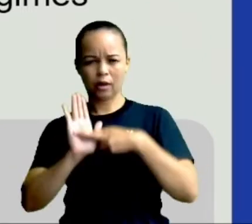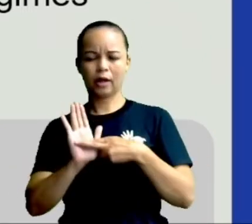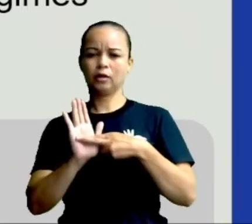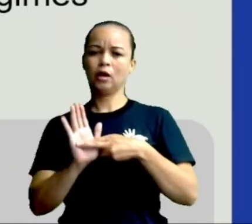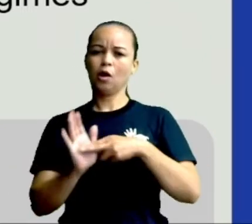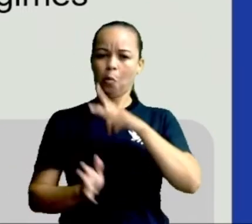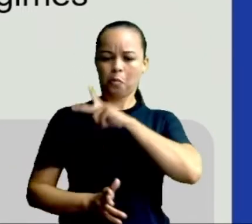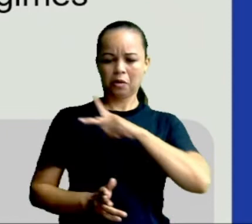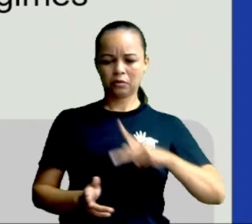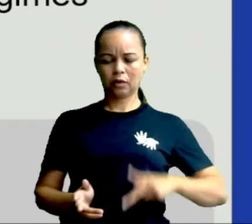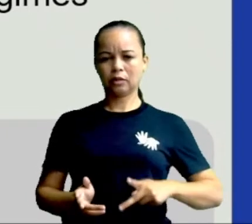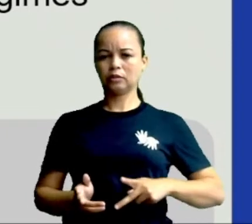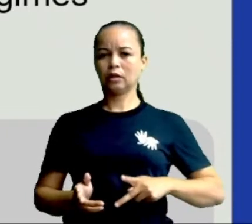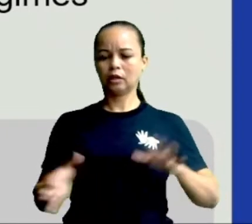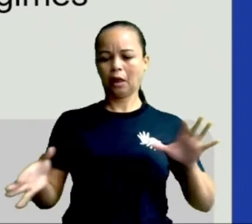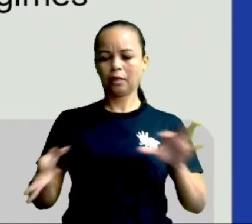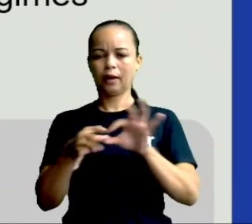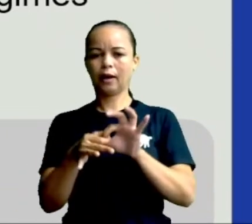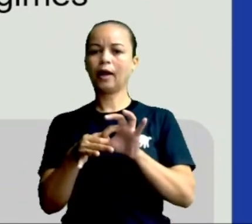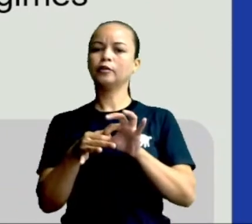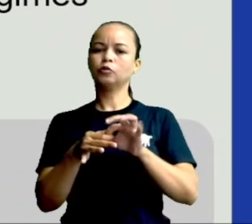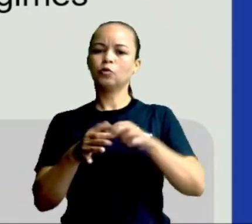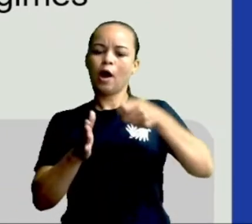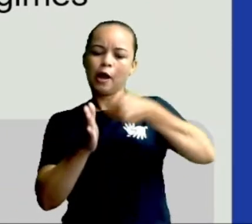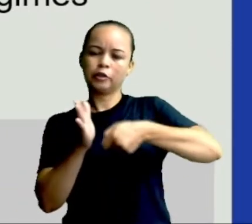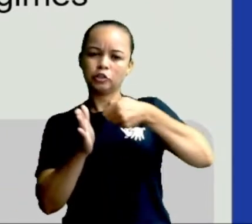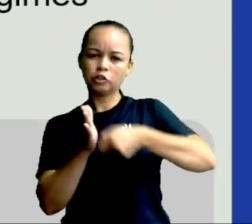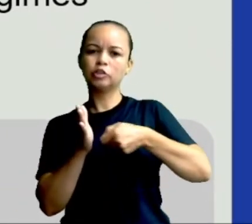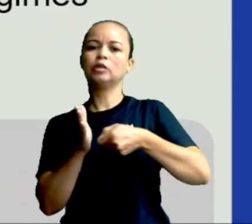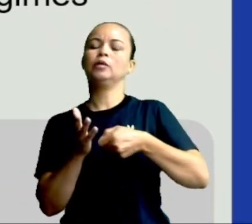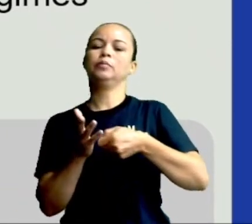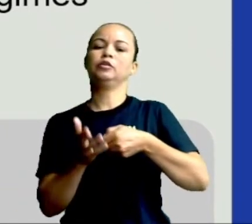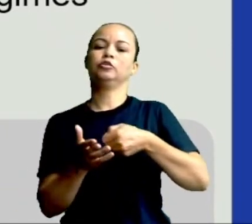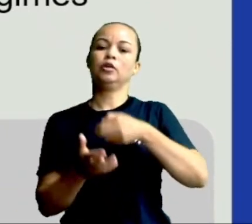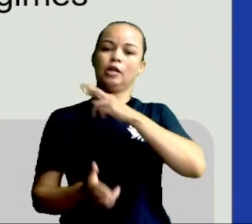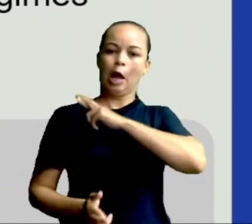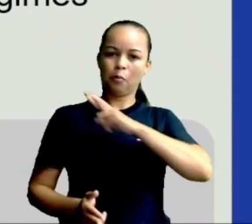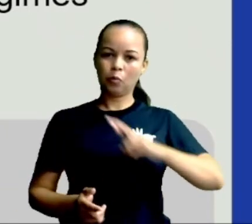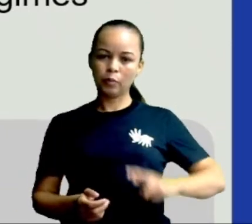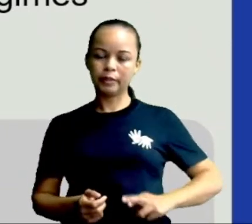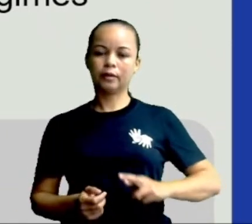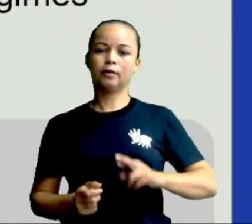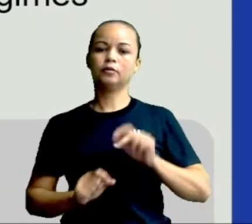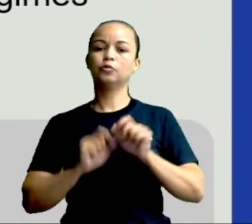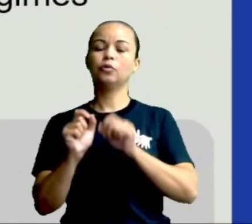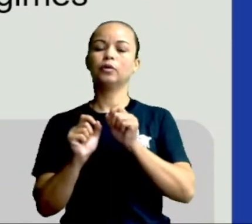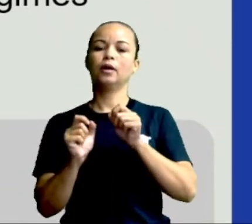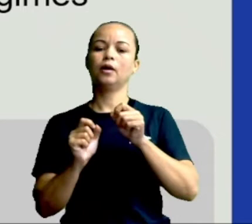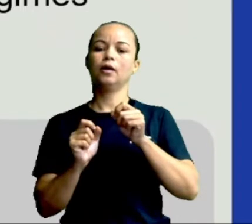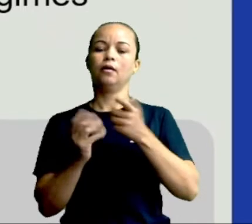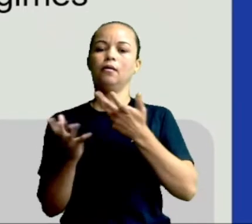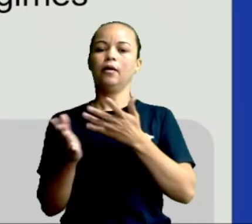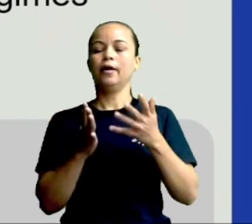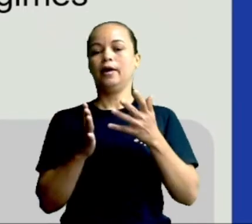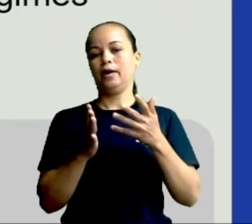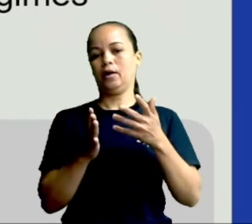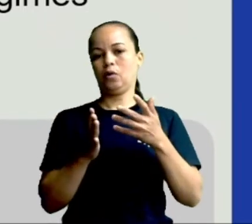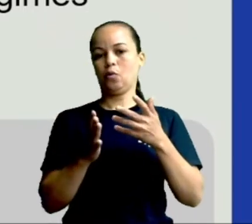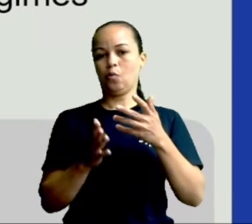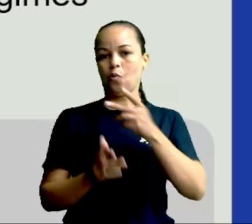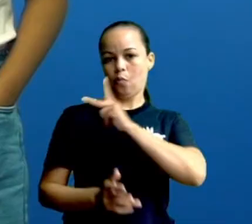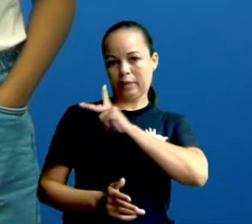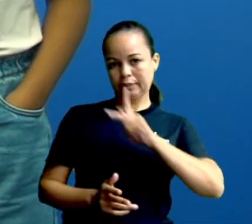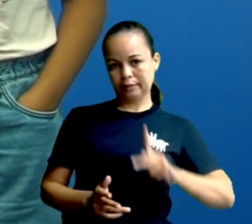o presidencialismo está atrelado a regimes republicanos ou seja o presidente ou a